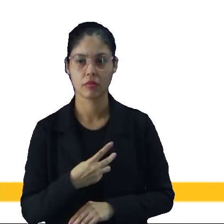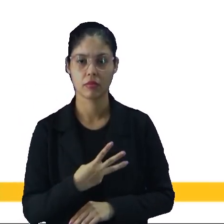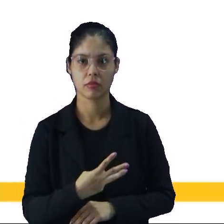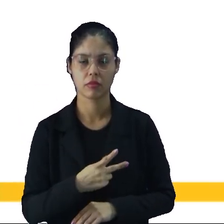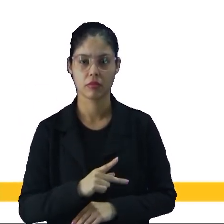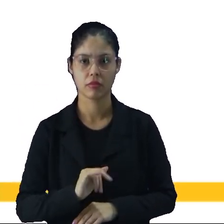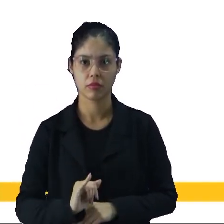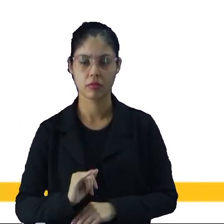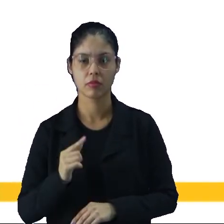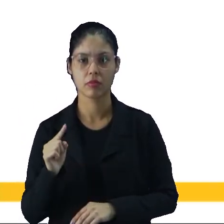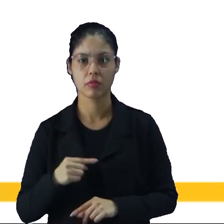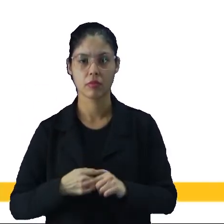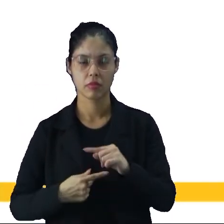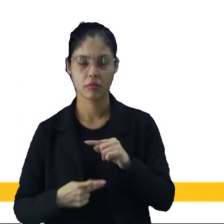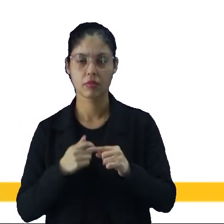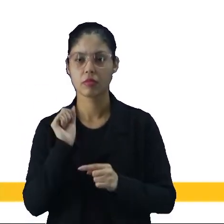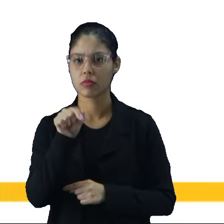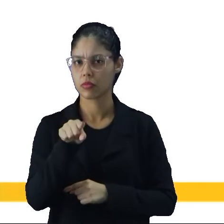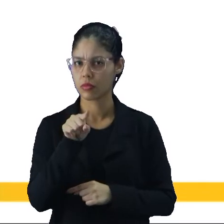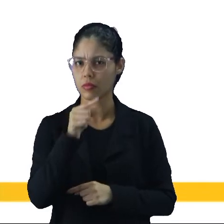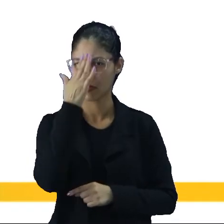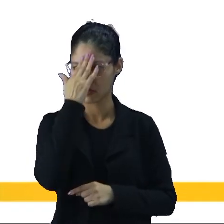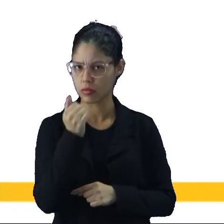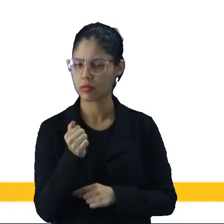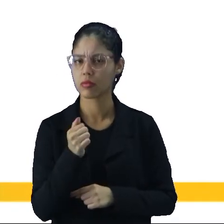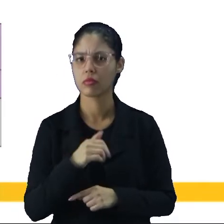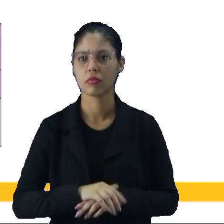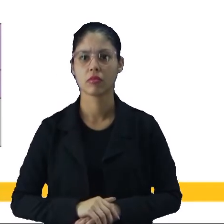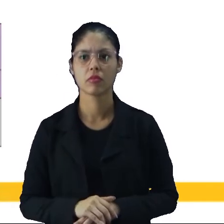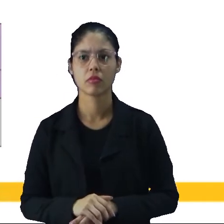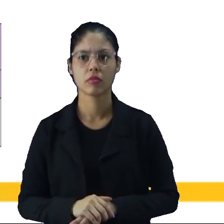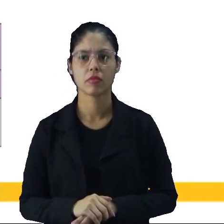2 não existe, tá? Só para você ter essa noção.